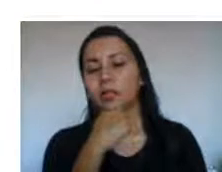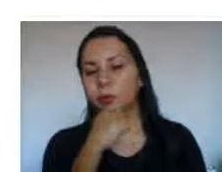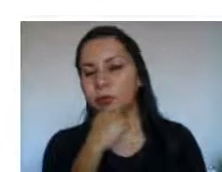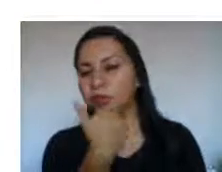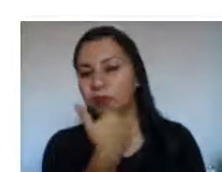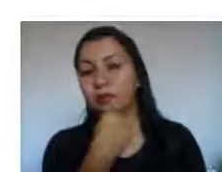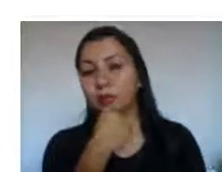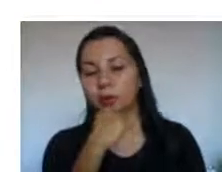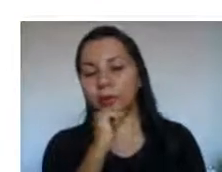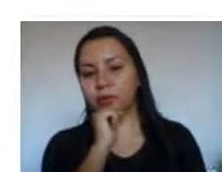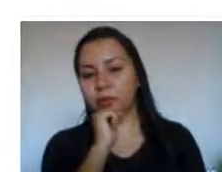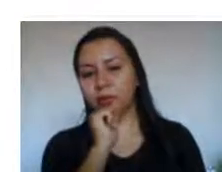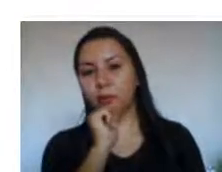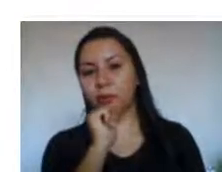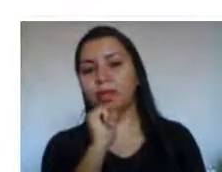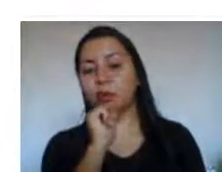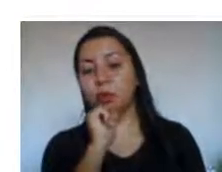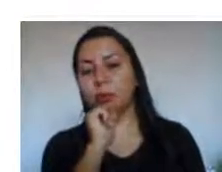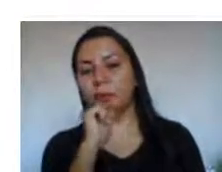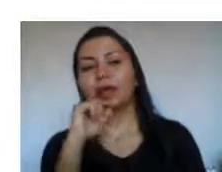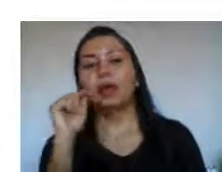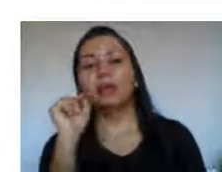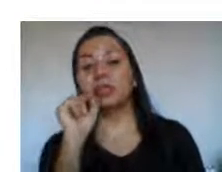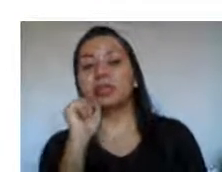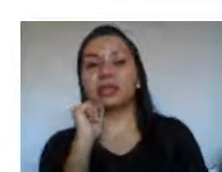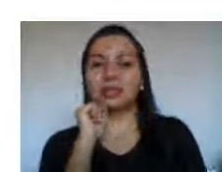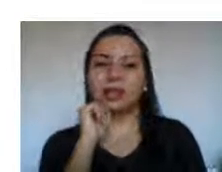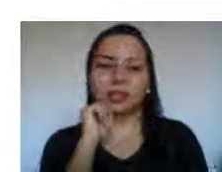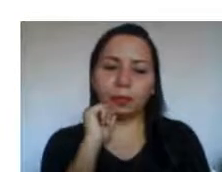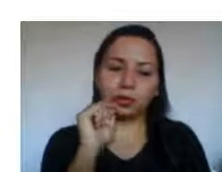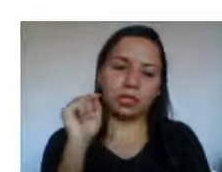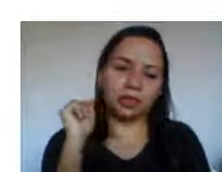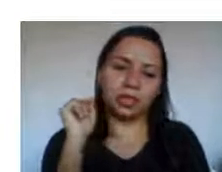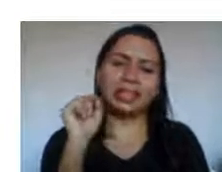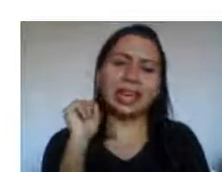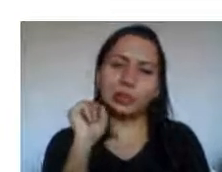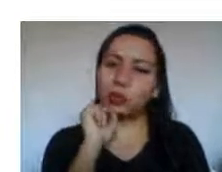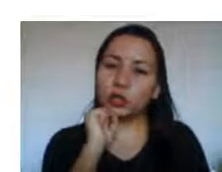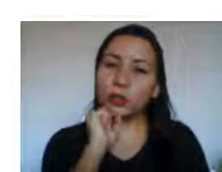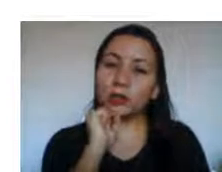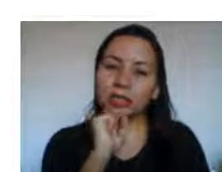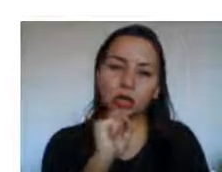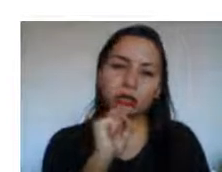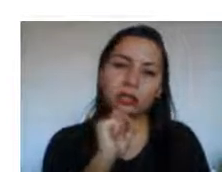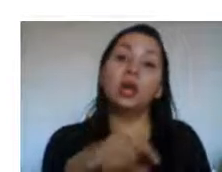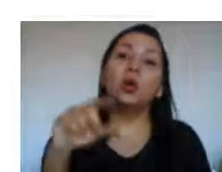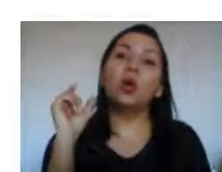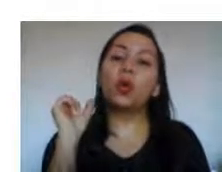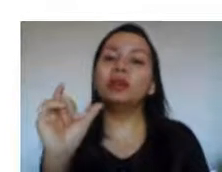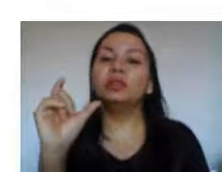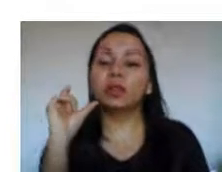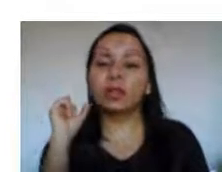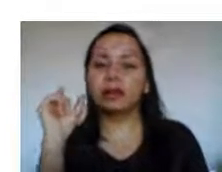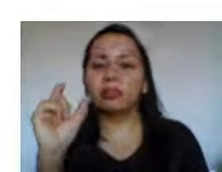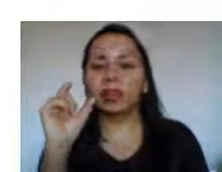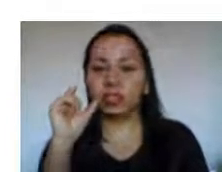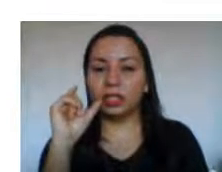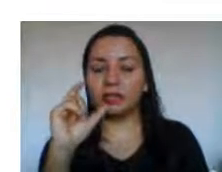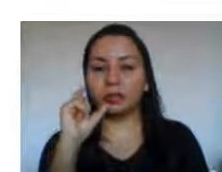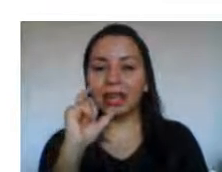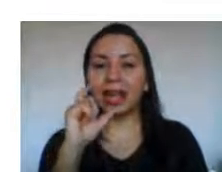vocês podem pedir, eu vou estar enviando para vocês no grupo da turma, e vocês acessem para vocês verem já dados de 2019, o quanto que